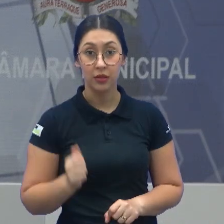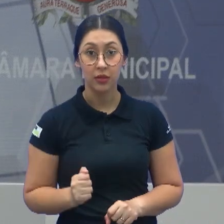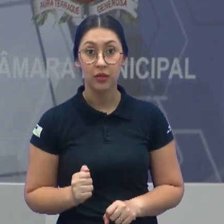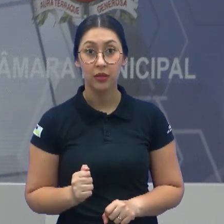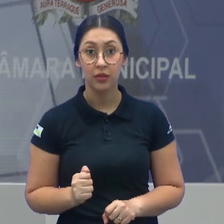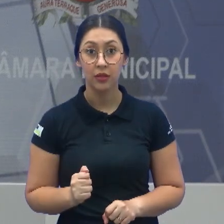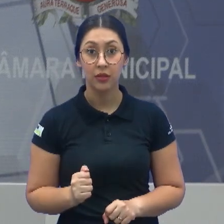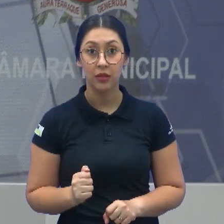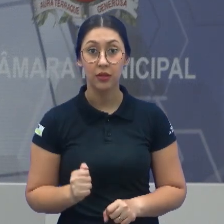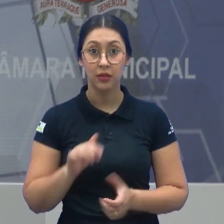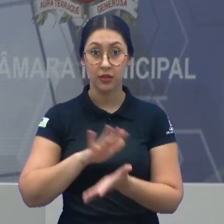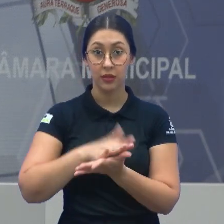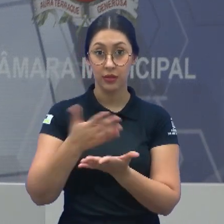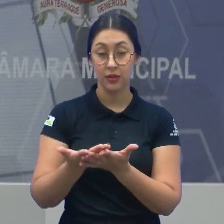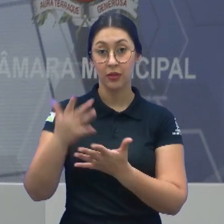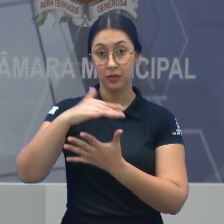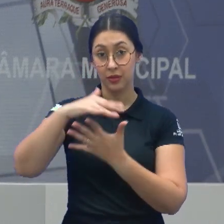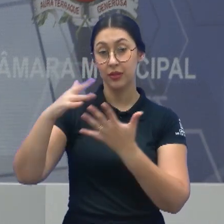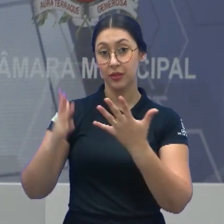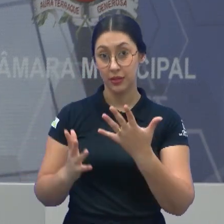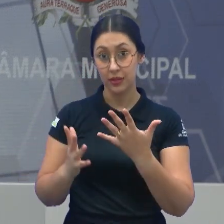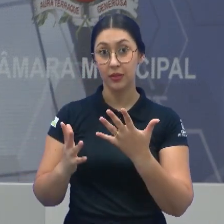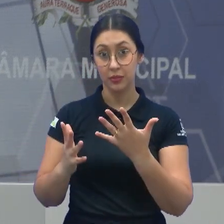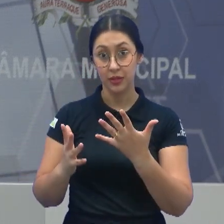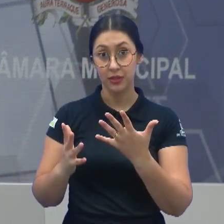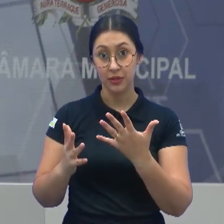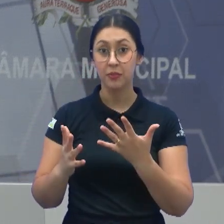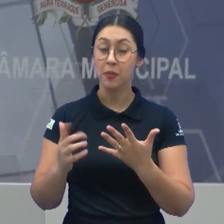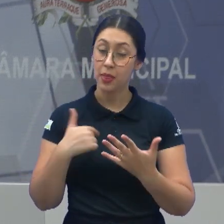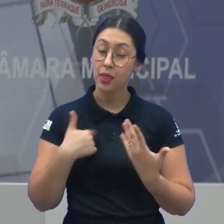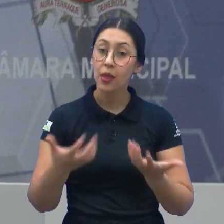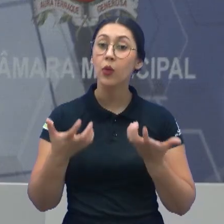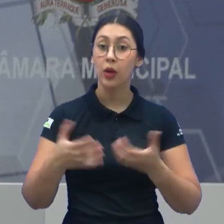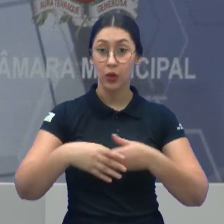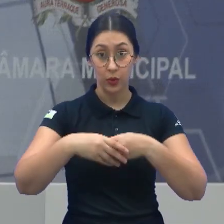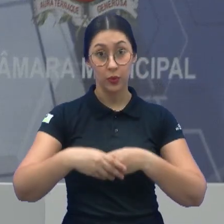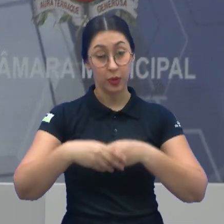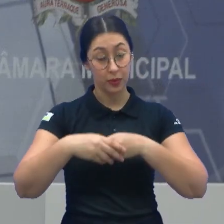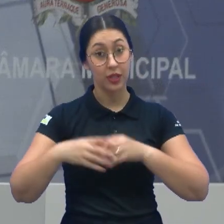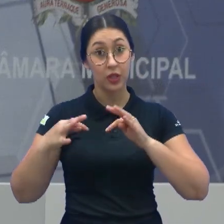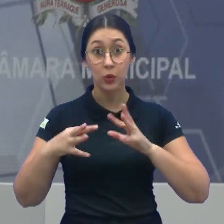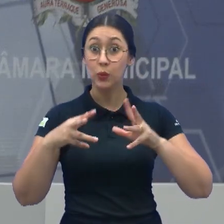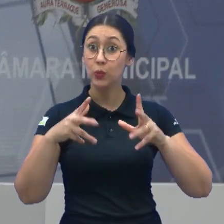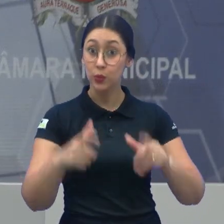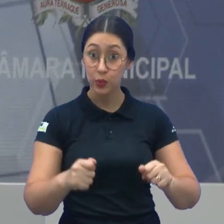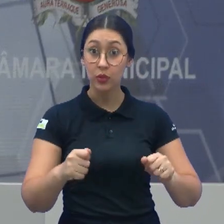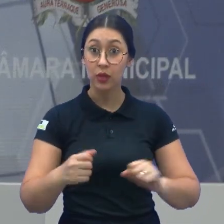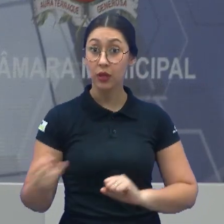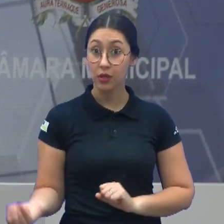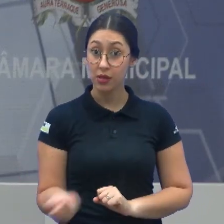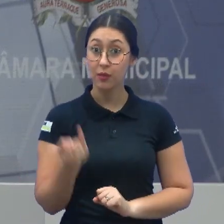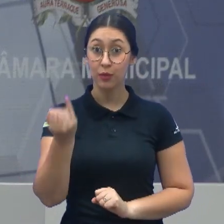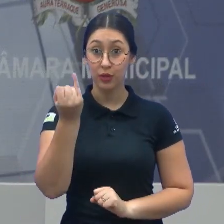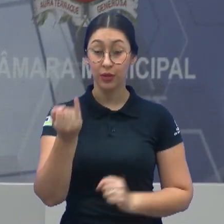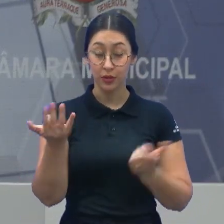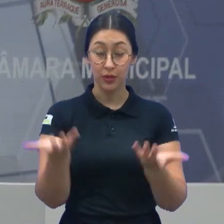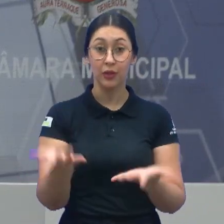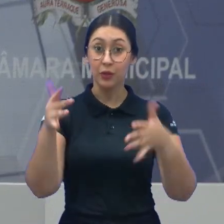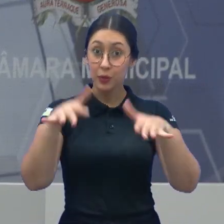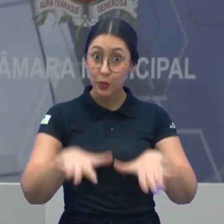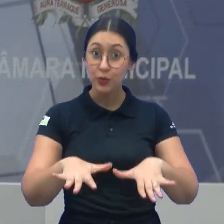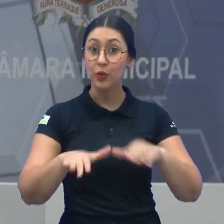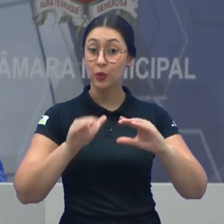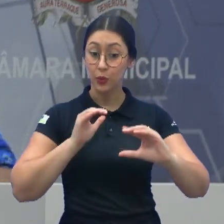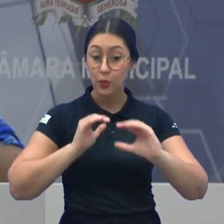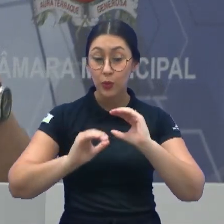a tradução das libras, né? Então, quero aqui cumprimentar a todos vocês. Importantíssimo a questão da inclusão na comunicação desta